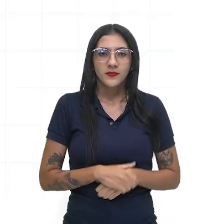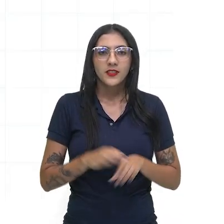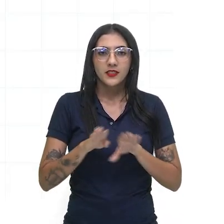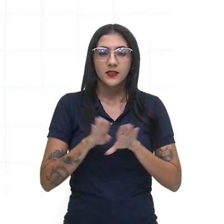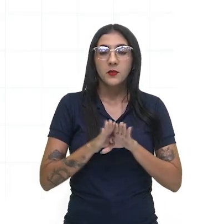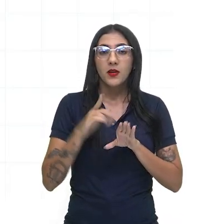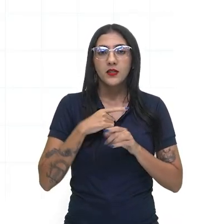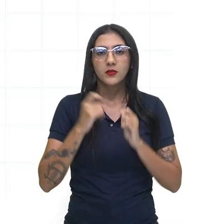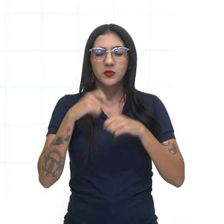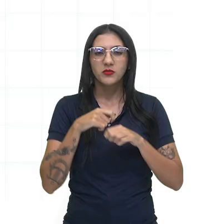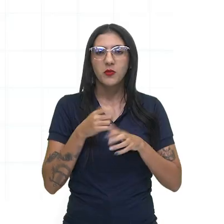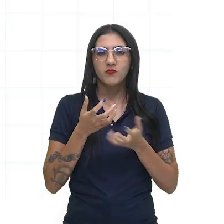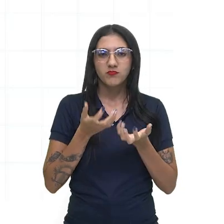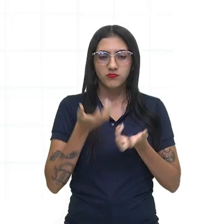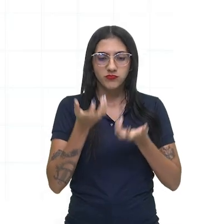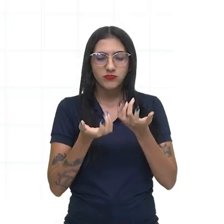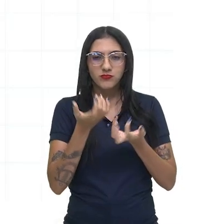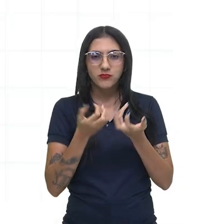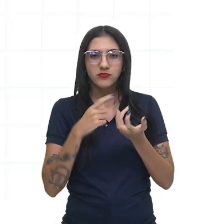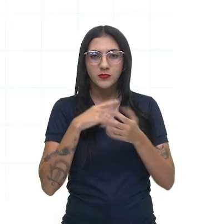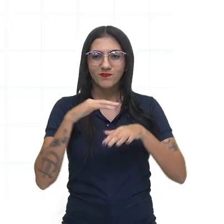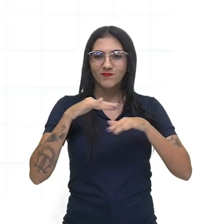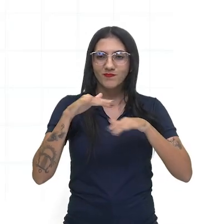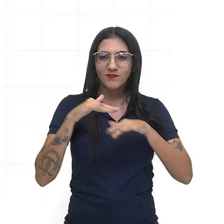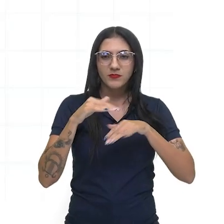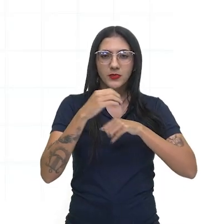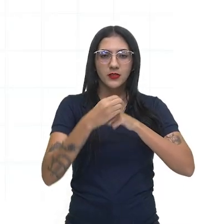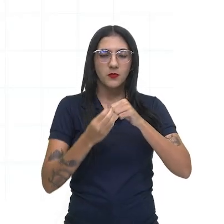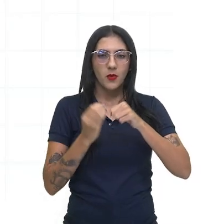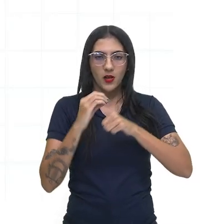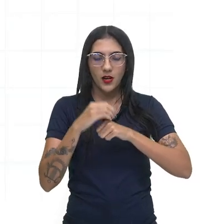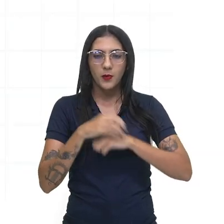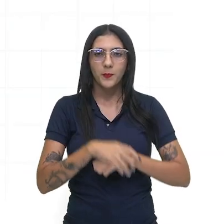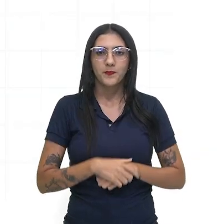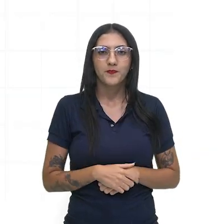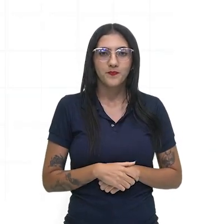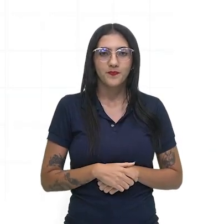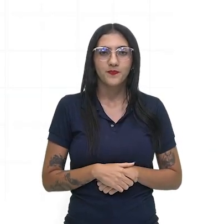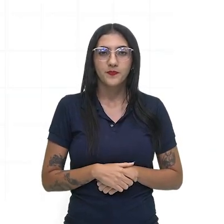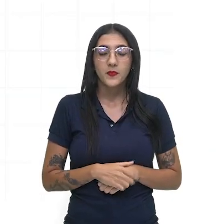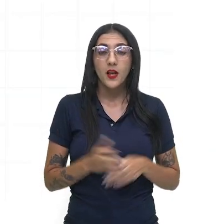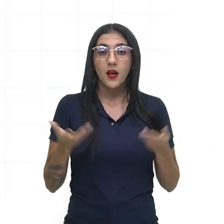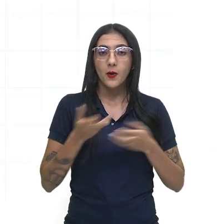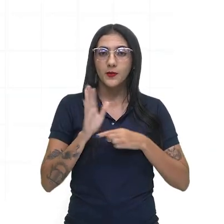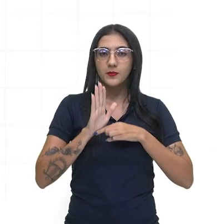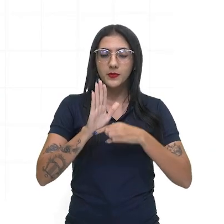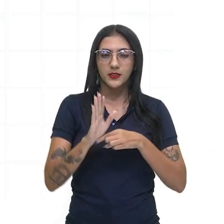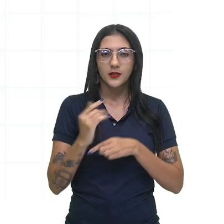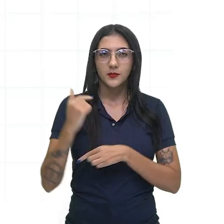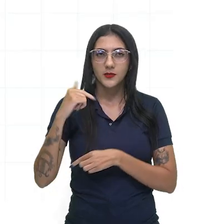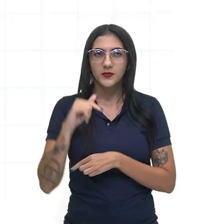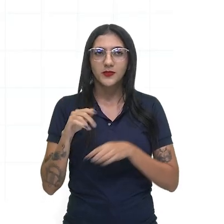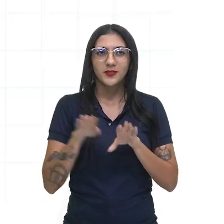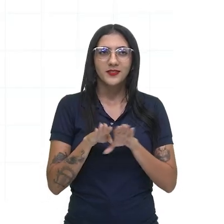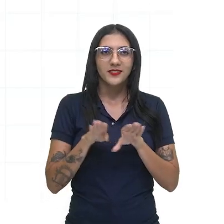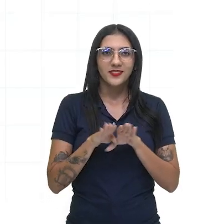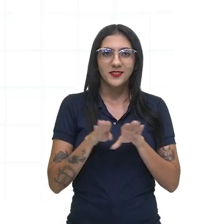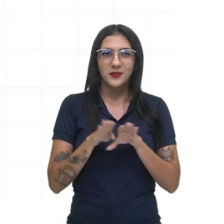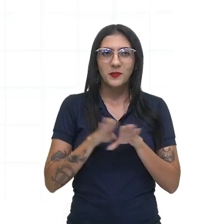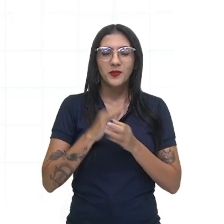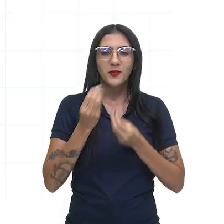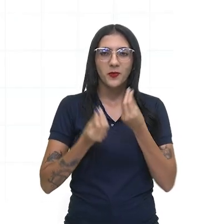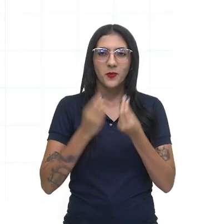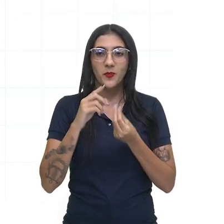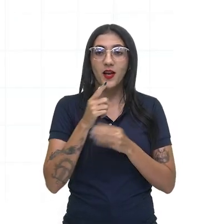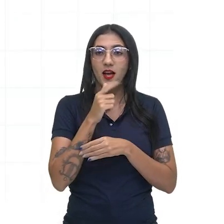ficam essas moléculas nesse estado. Agora eu vou mostrar para vocês a água no